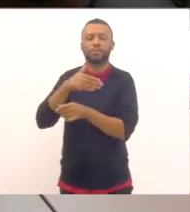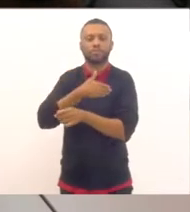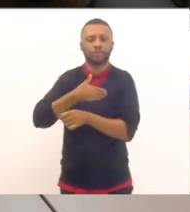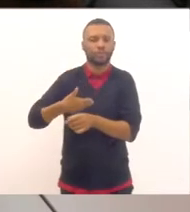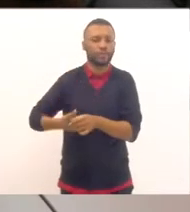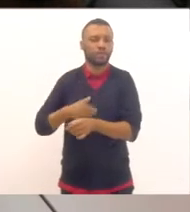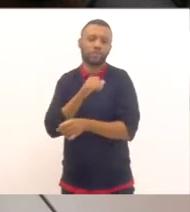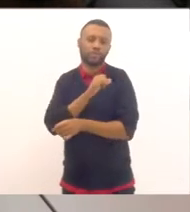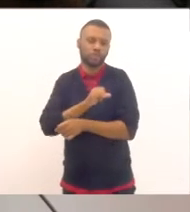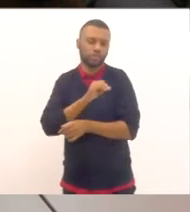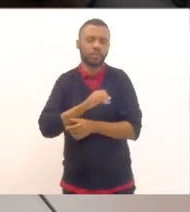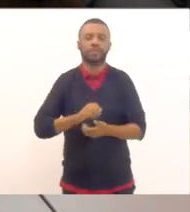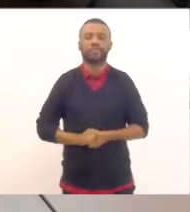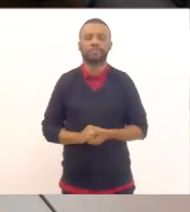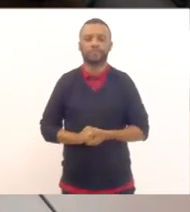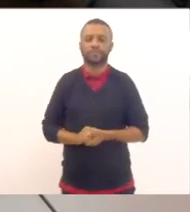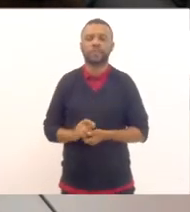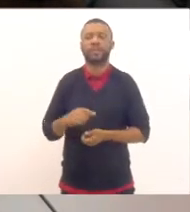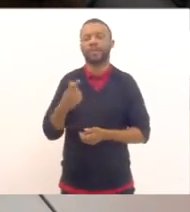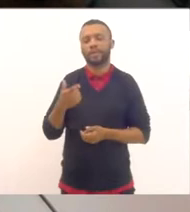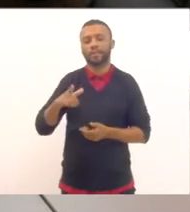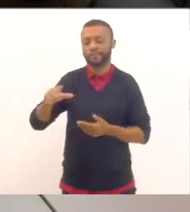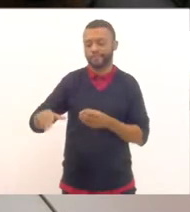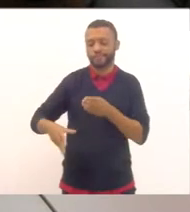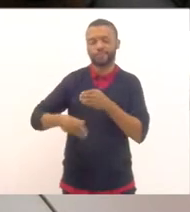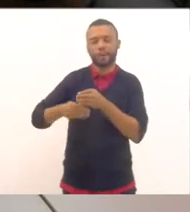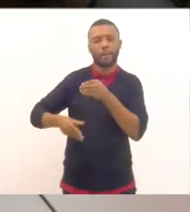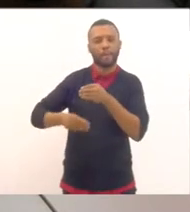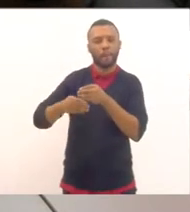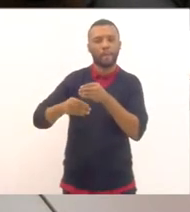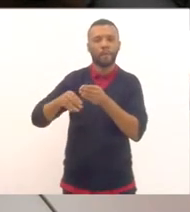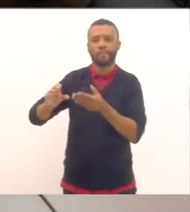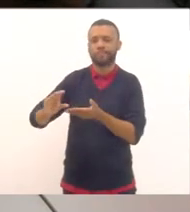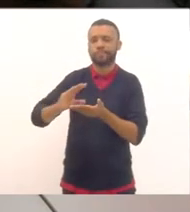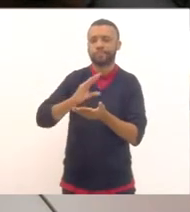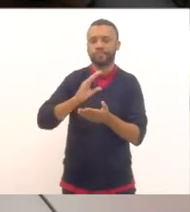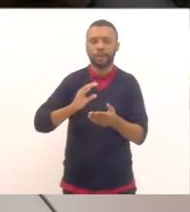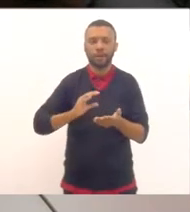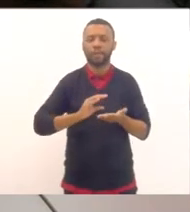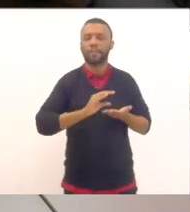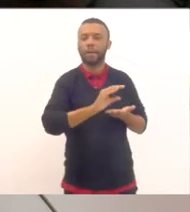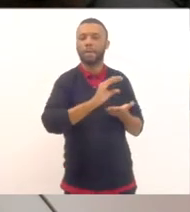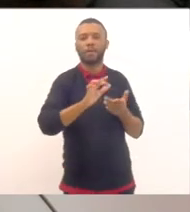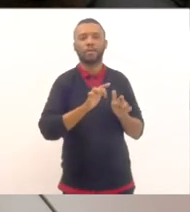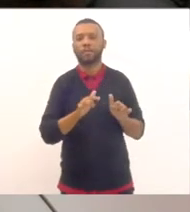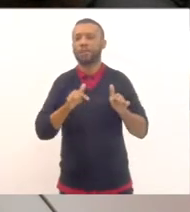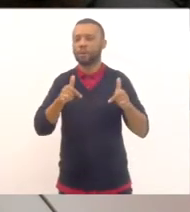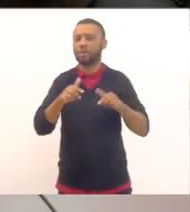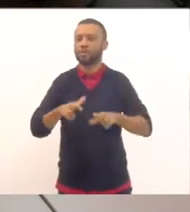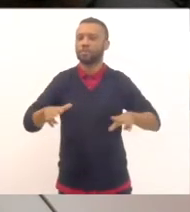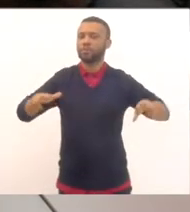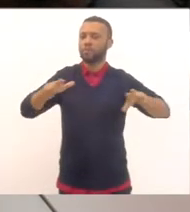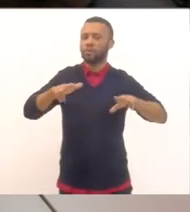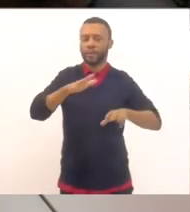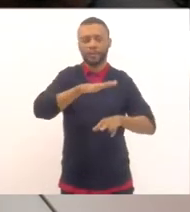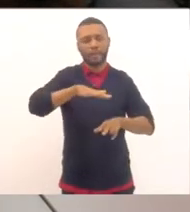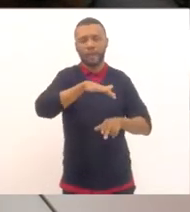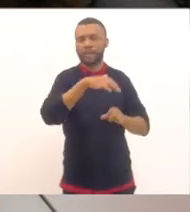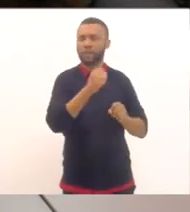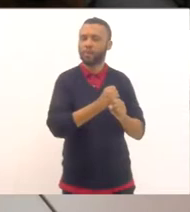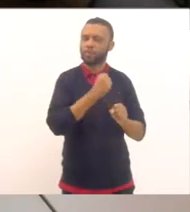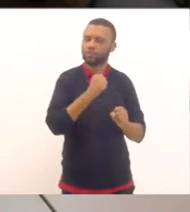E aí nós temos mais recursos para incrementar nas ações que na frente todas não sobe construção civil mas